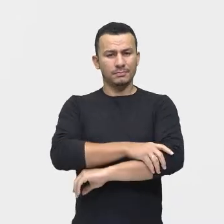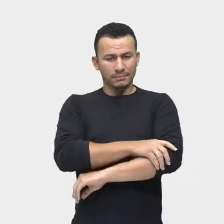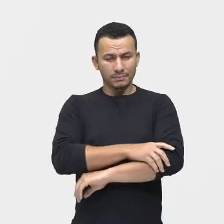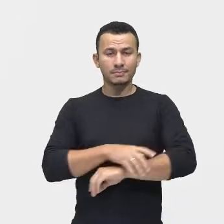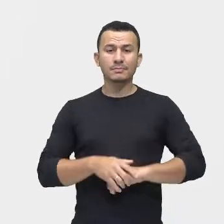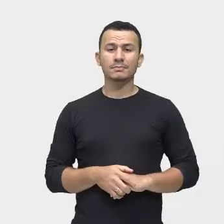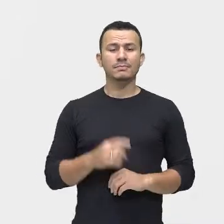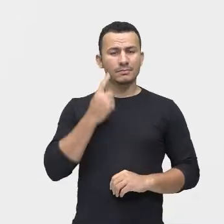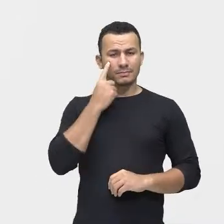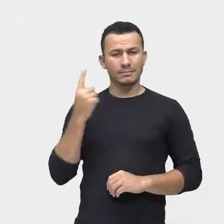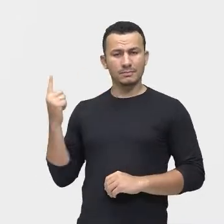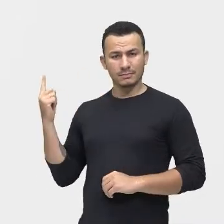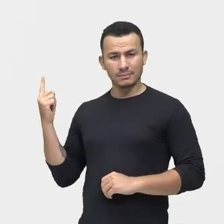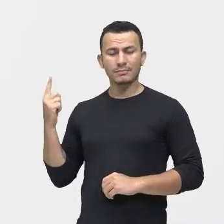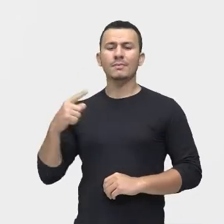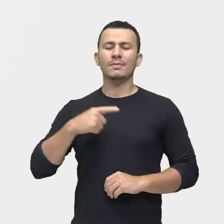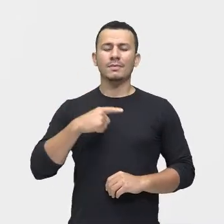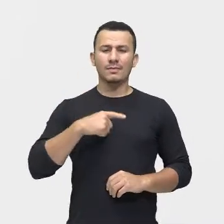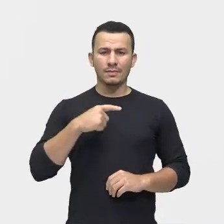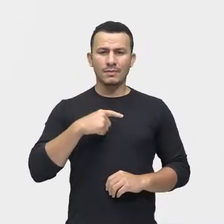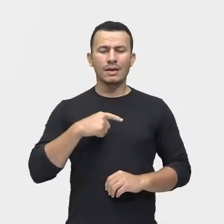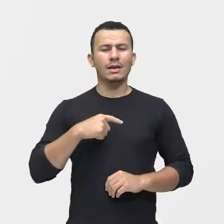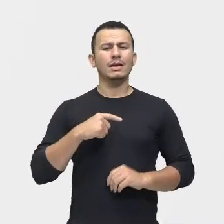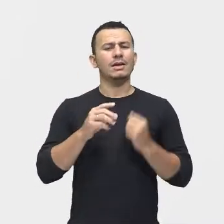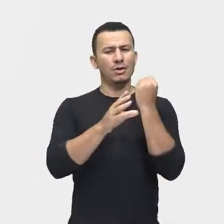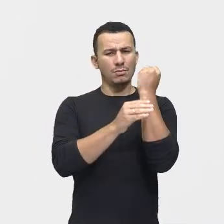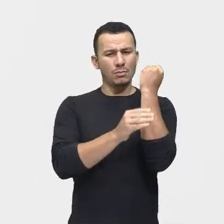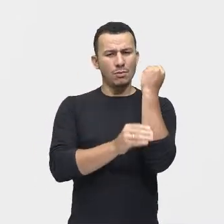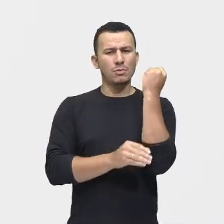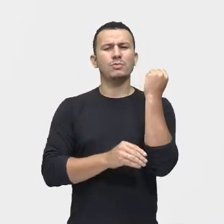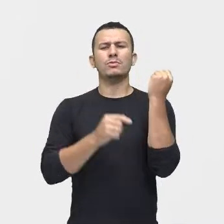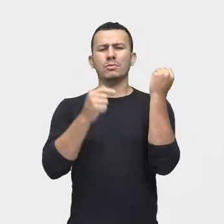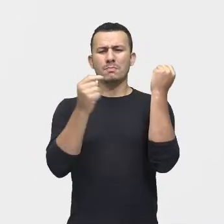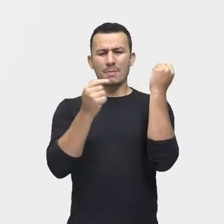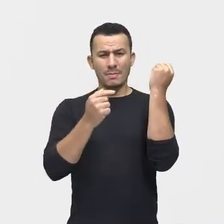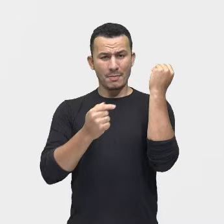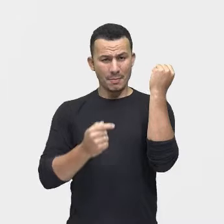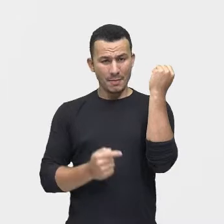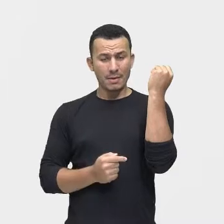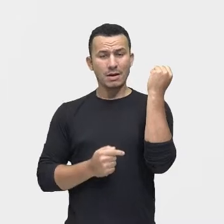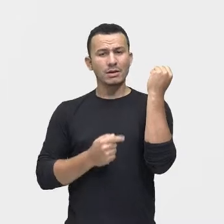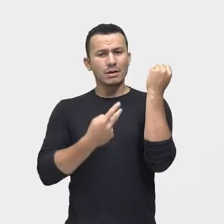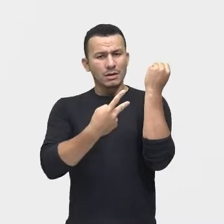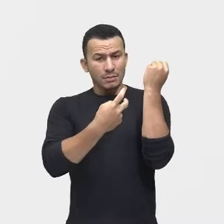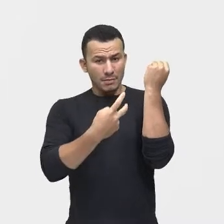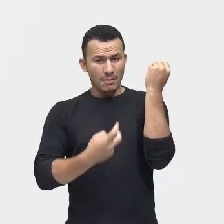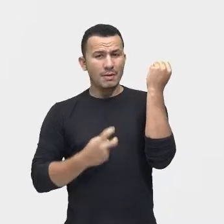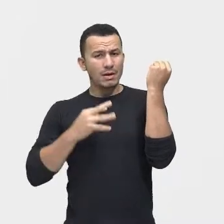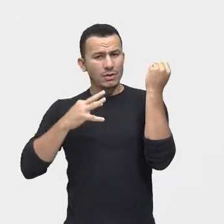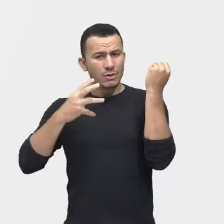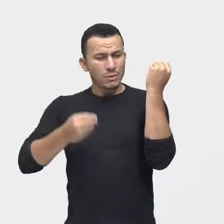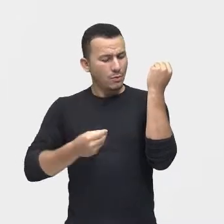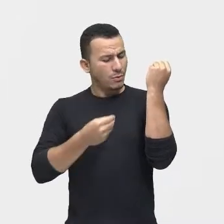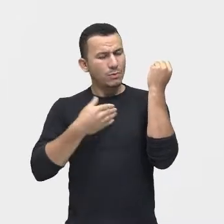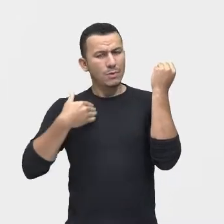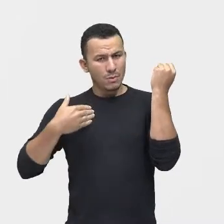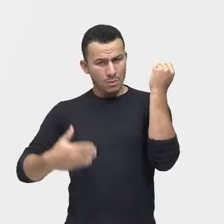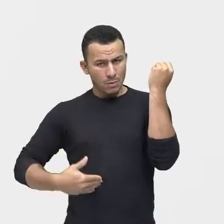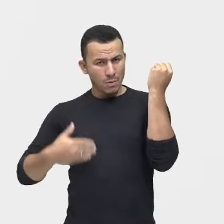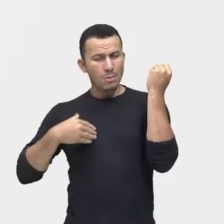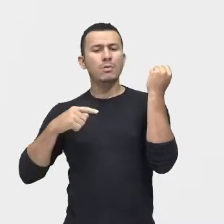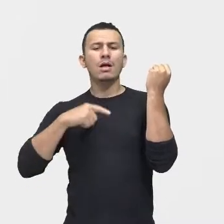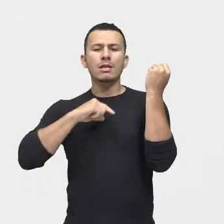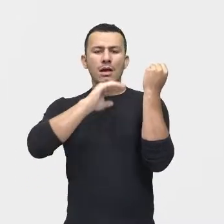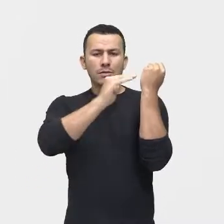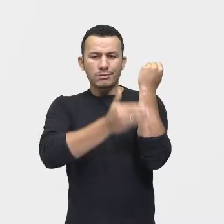tem os vários músculos identificados, consegue perceber que todo o nosso corpo ele é